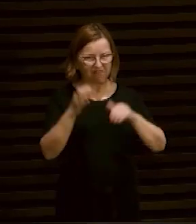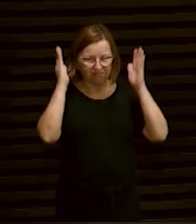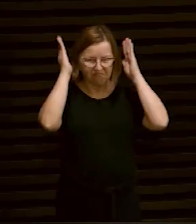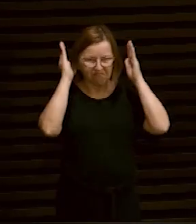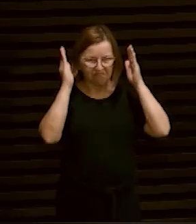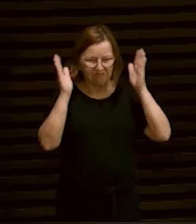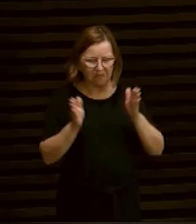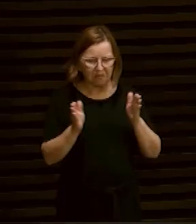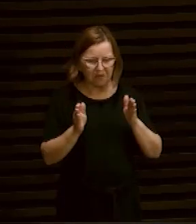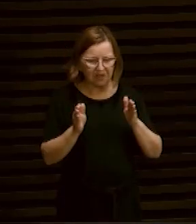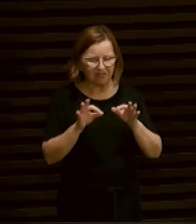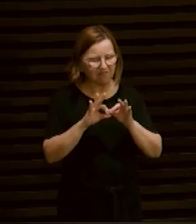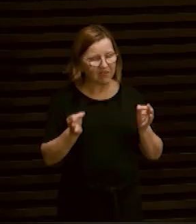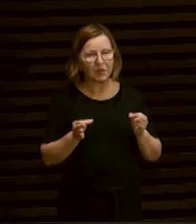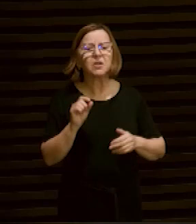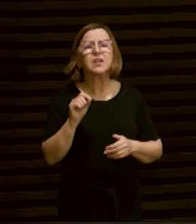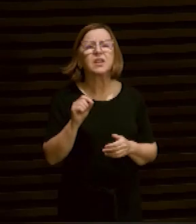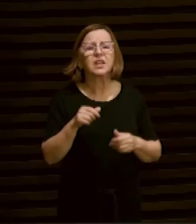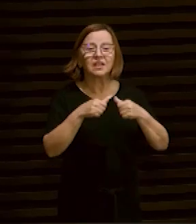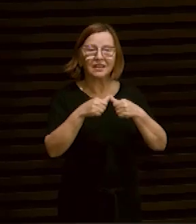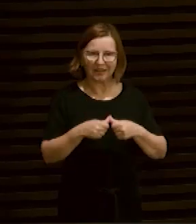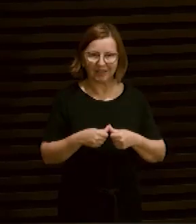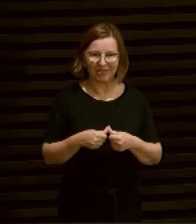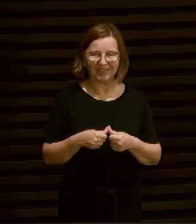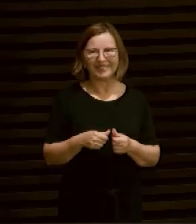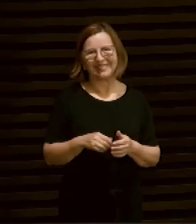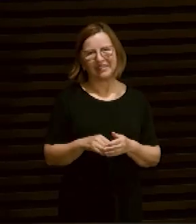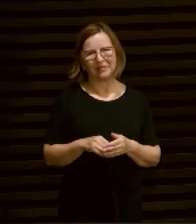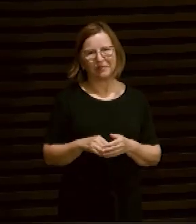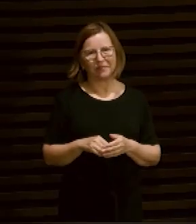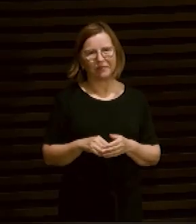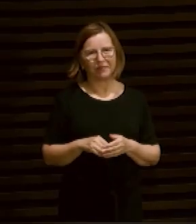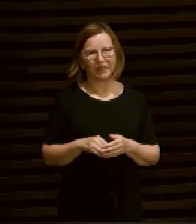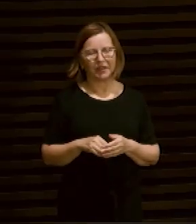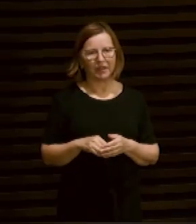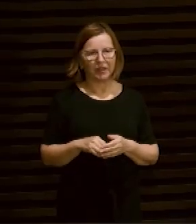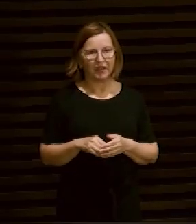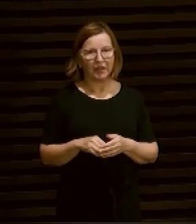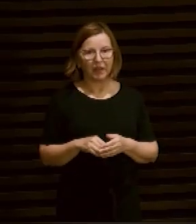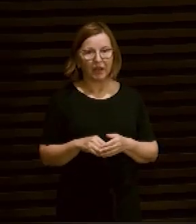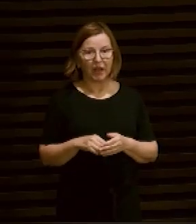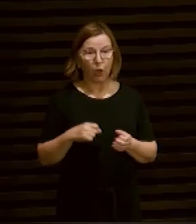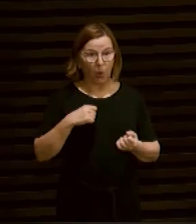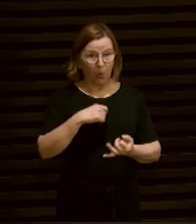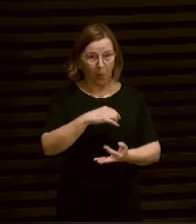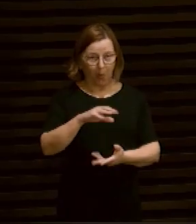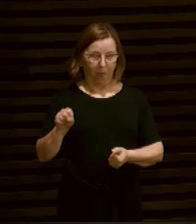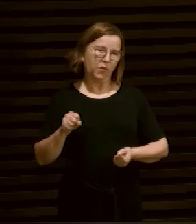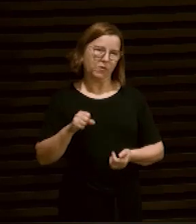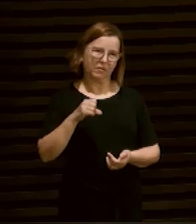é este? Pois é, não levamos em conta, porque o mundo leva em